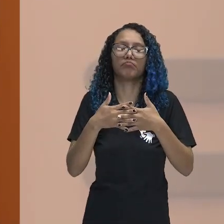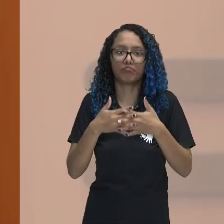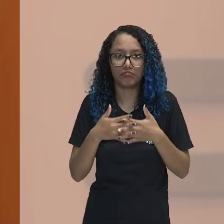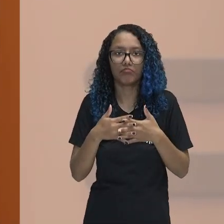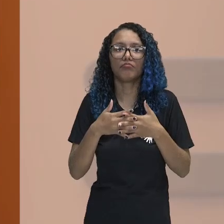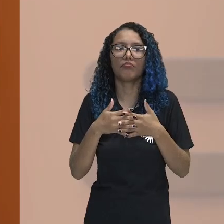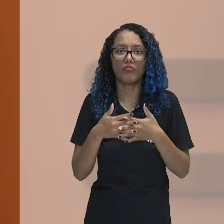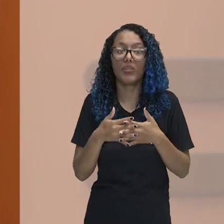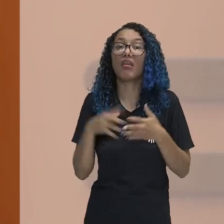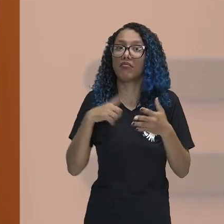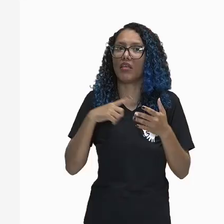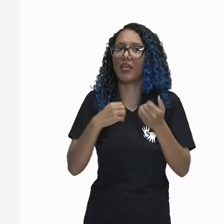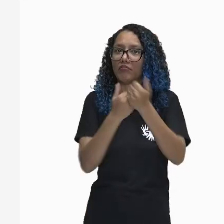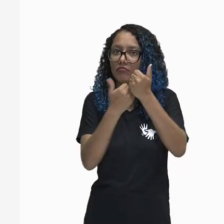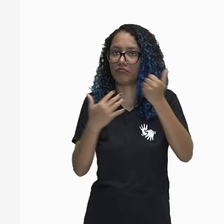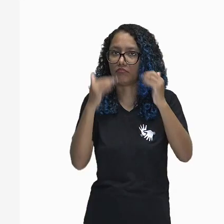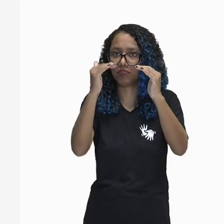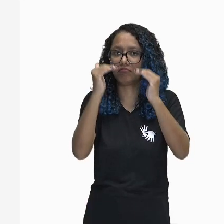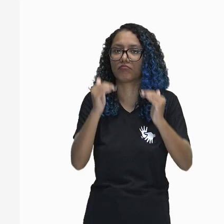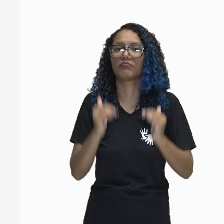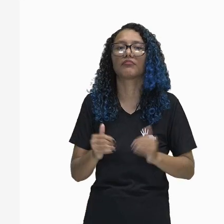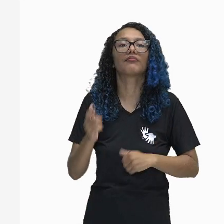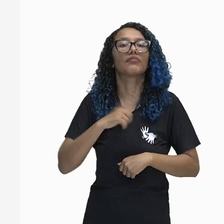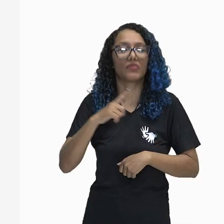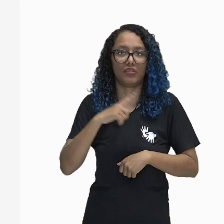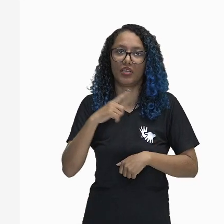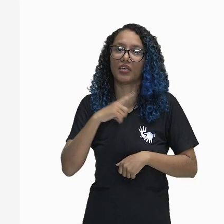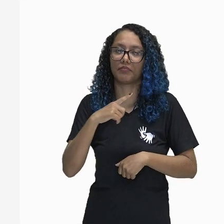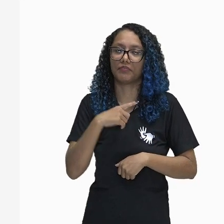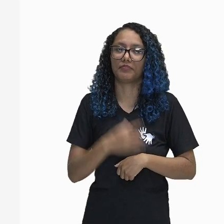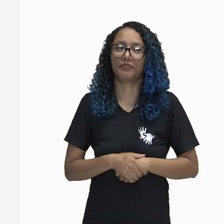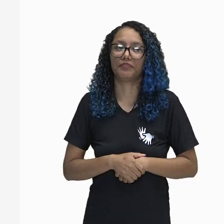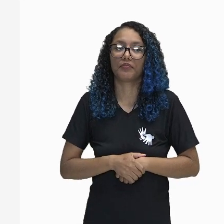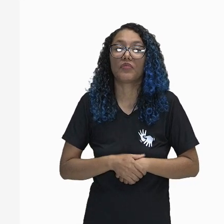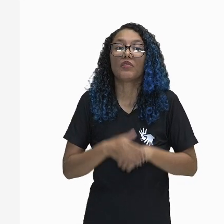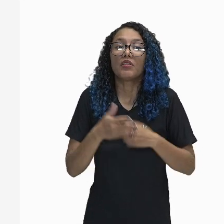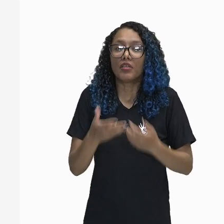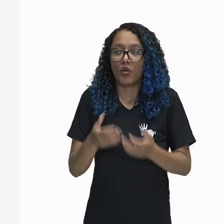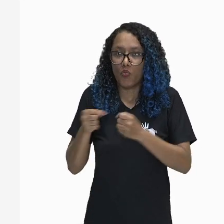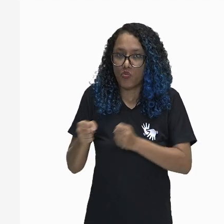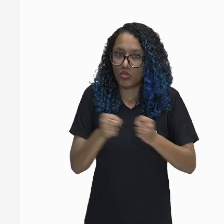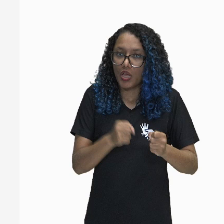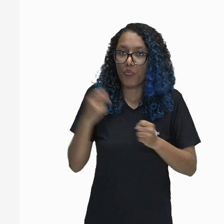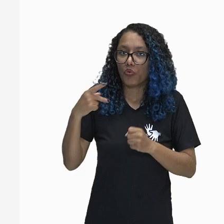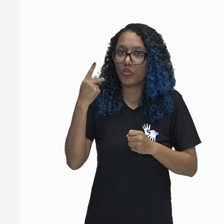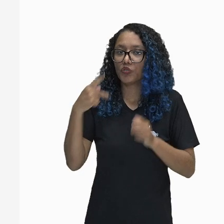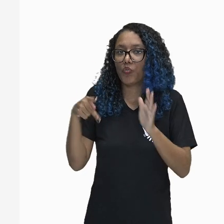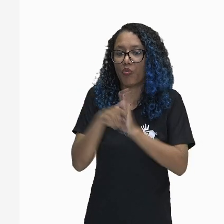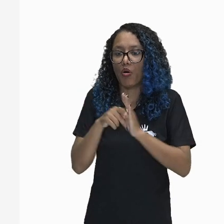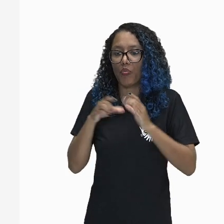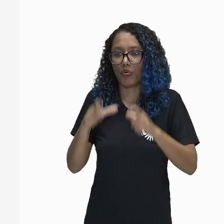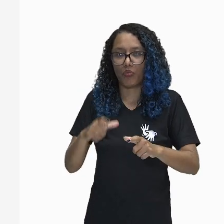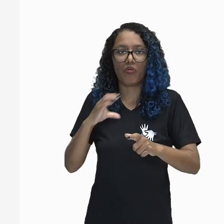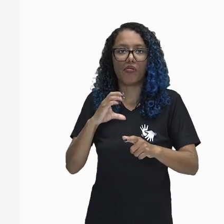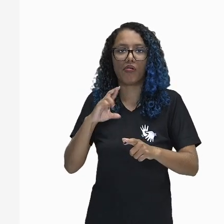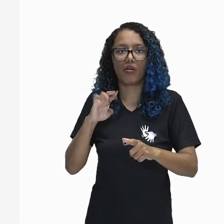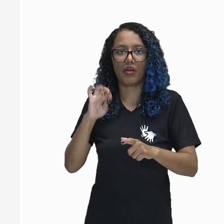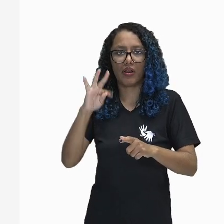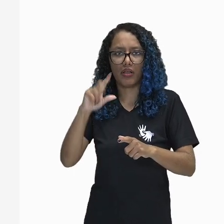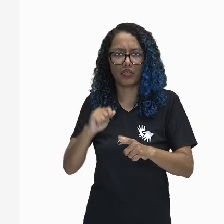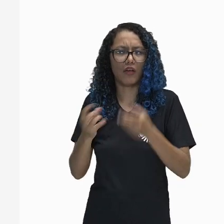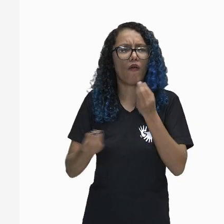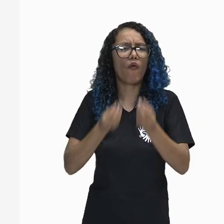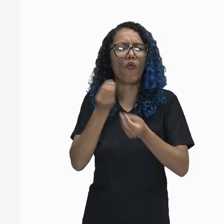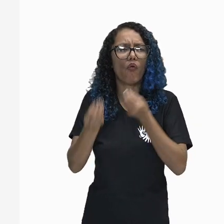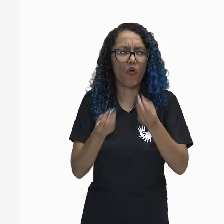uma hierarquização. Vamos ao texto. Vamos lá, gente. O poder político de Creta concentrava-se em uma